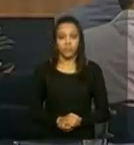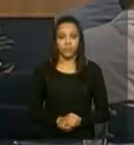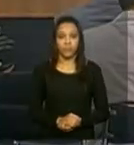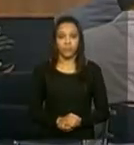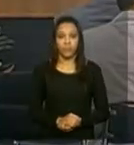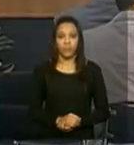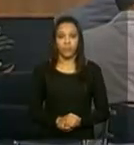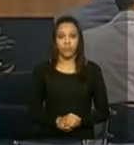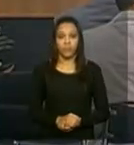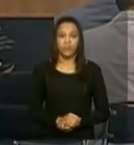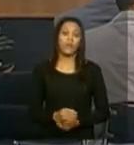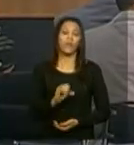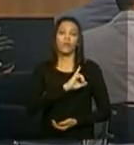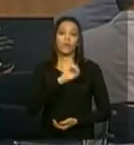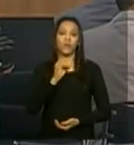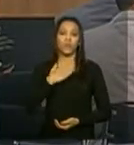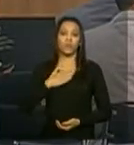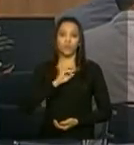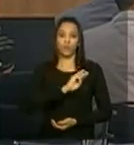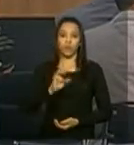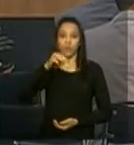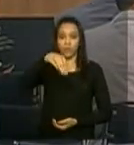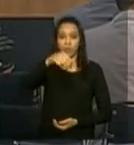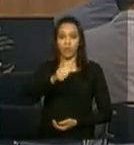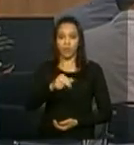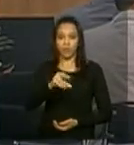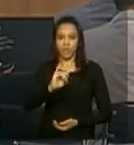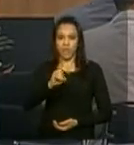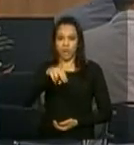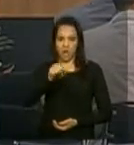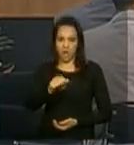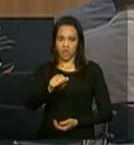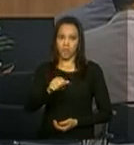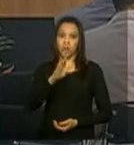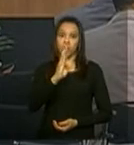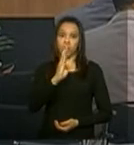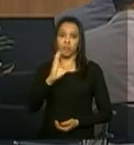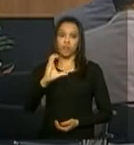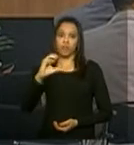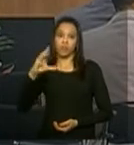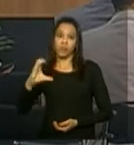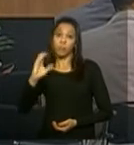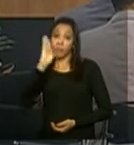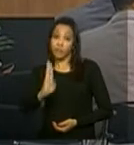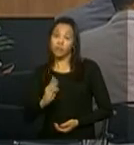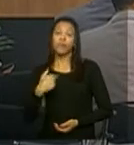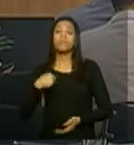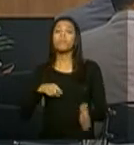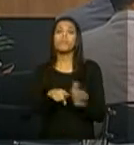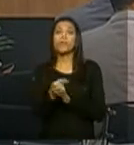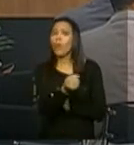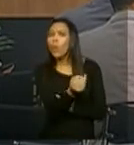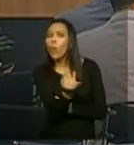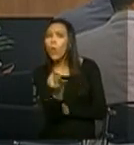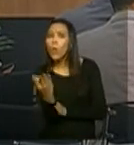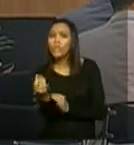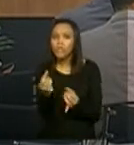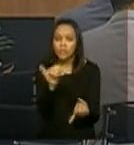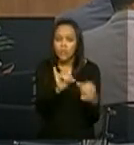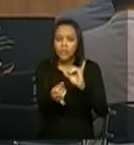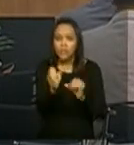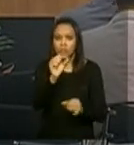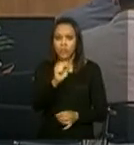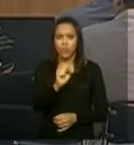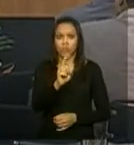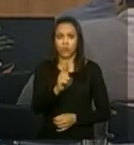olá é mariana tirar da bbc brasil queria fazer é saber se os senhores poderiam dizer quanto às substâncias números quanto às